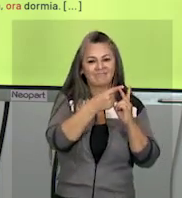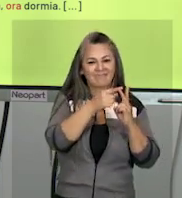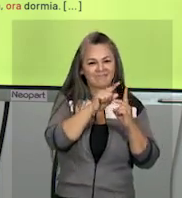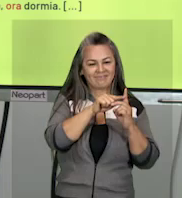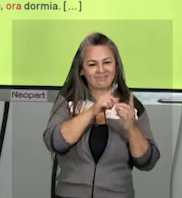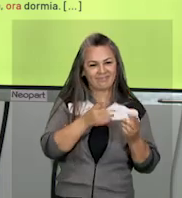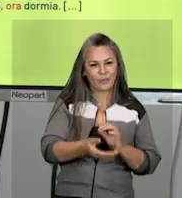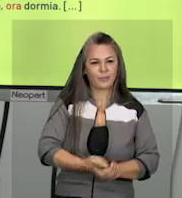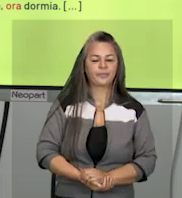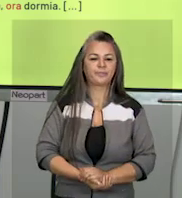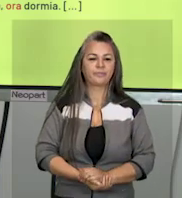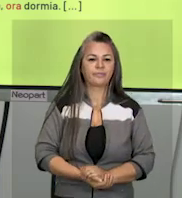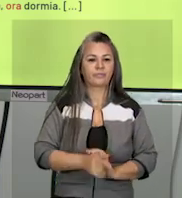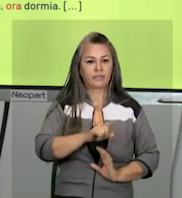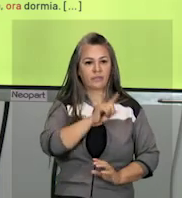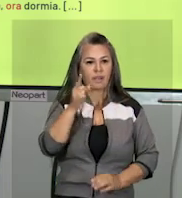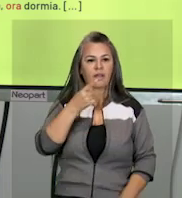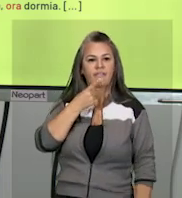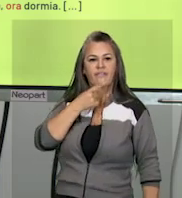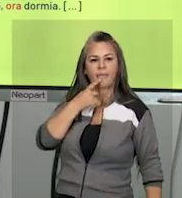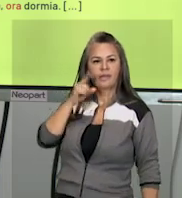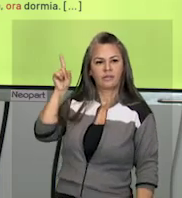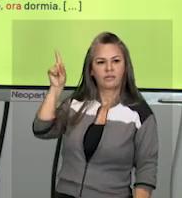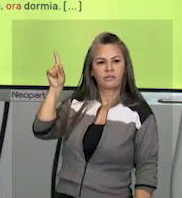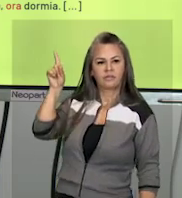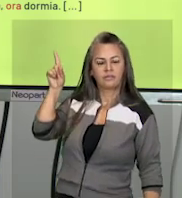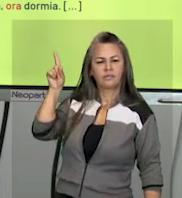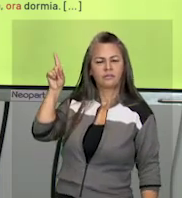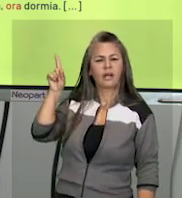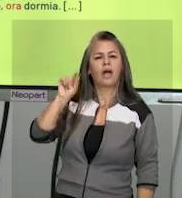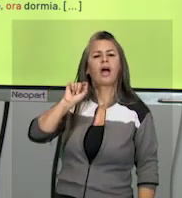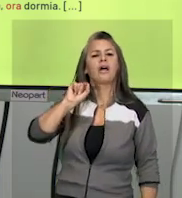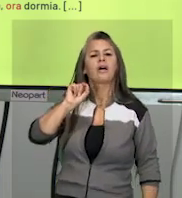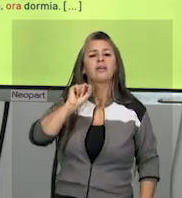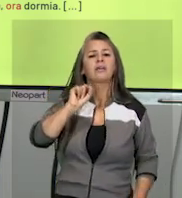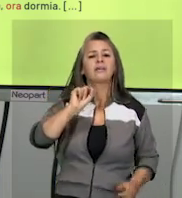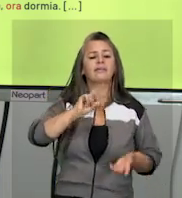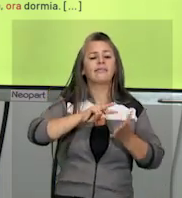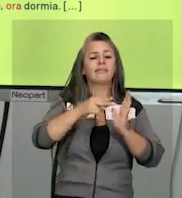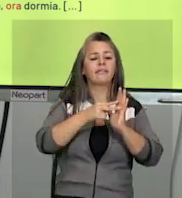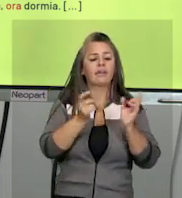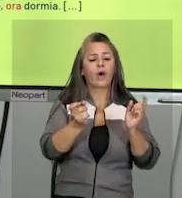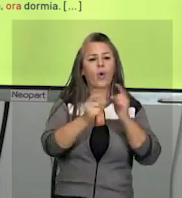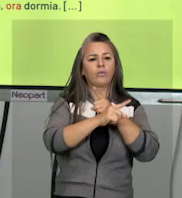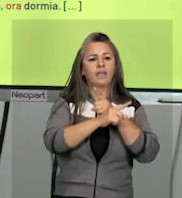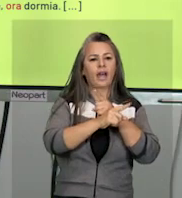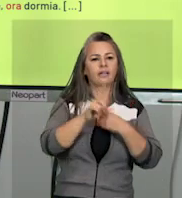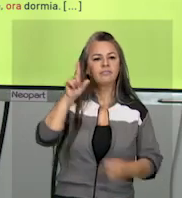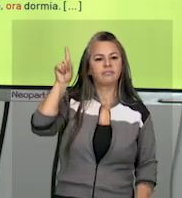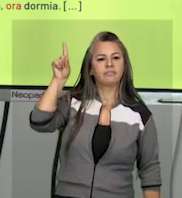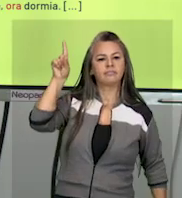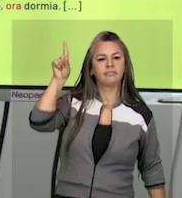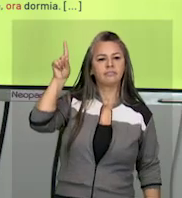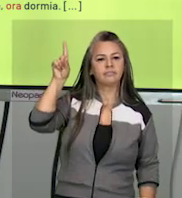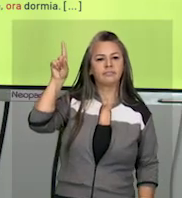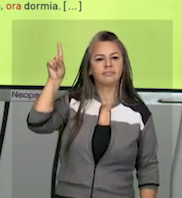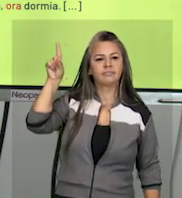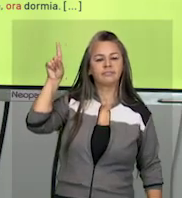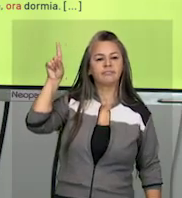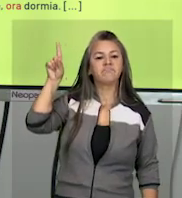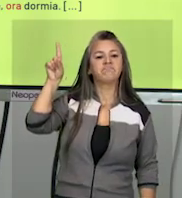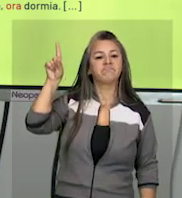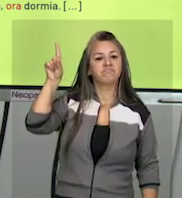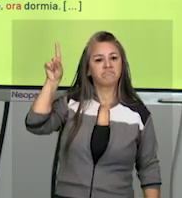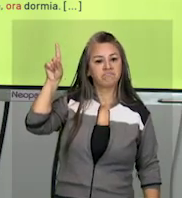aditiva. Adversativa. O que é algo adverso? Algo contrário. Olha só. Mas, porém, contudo,